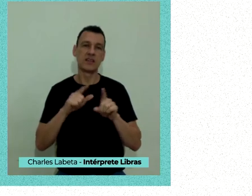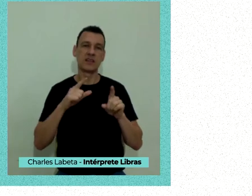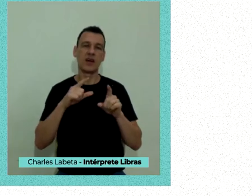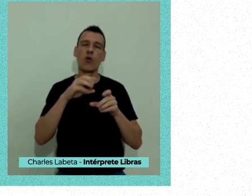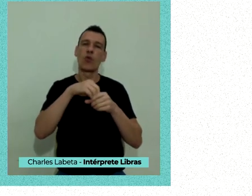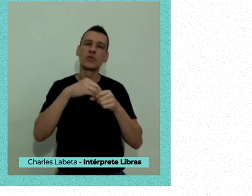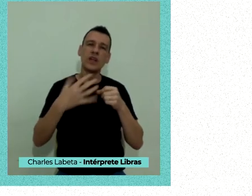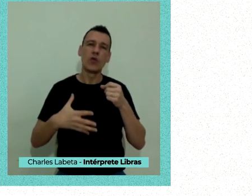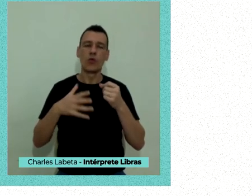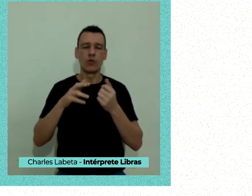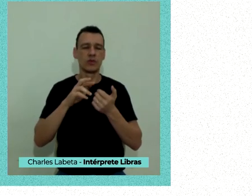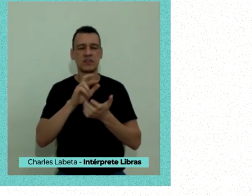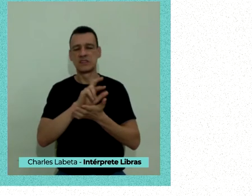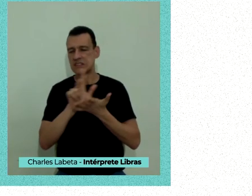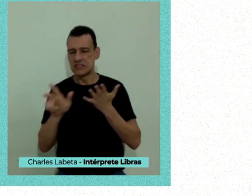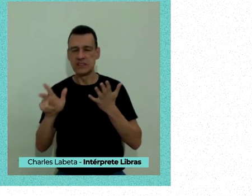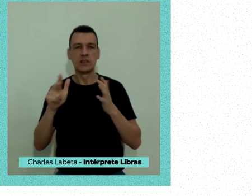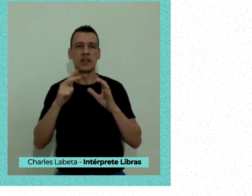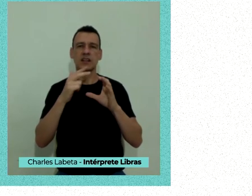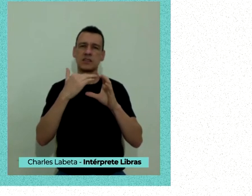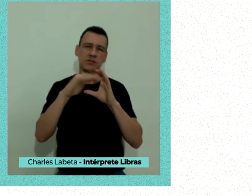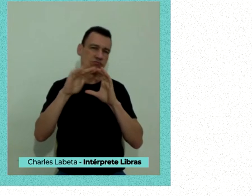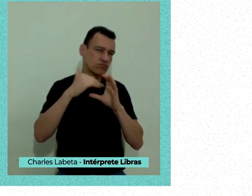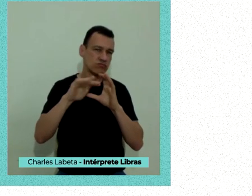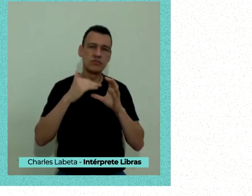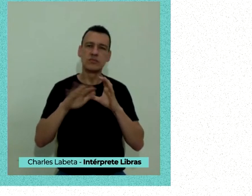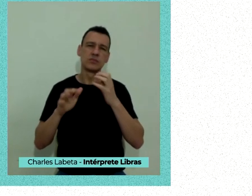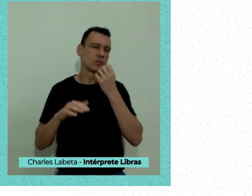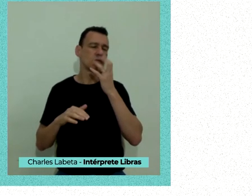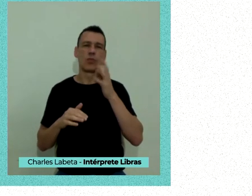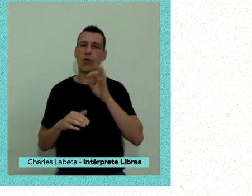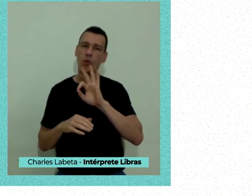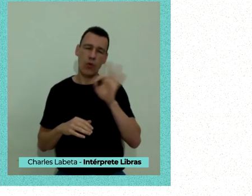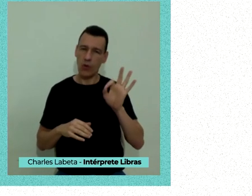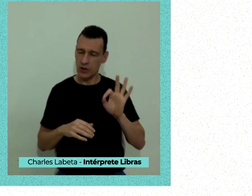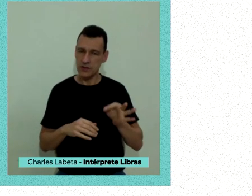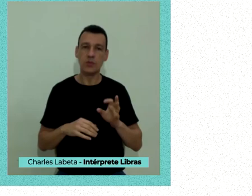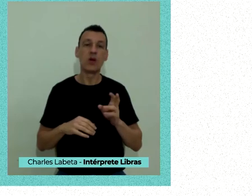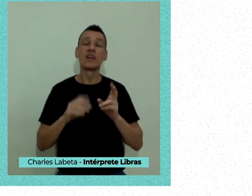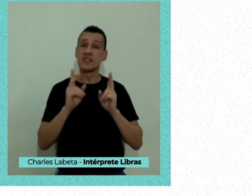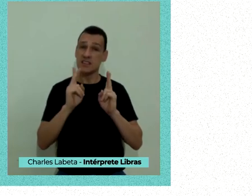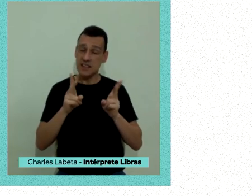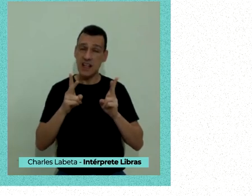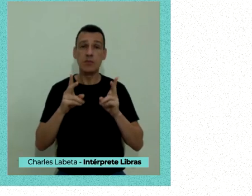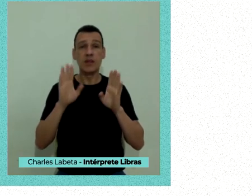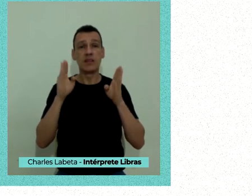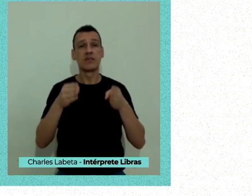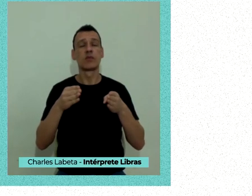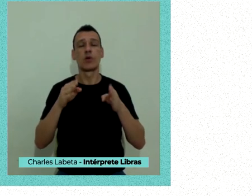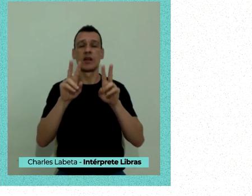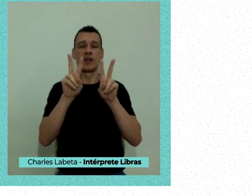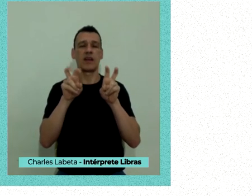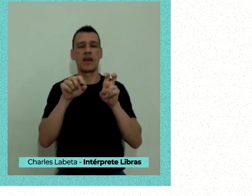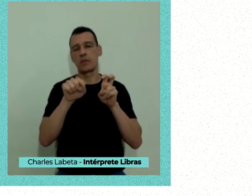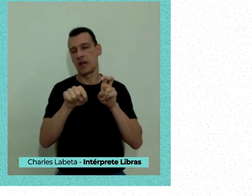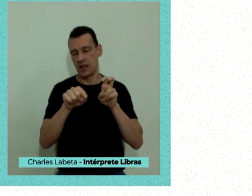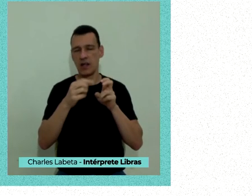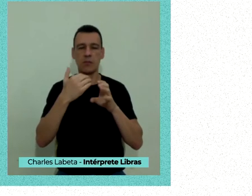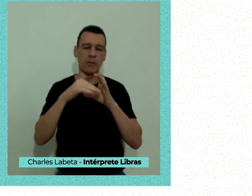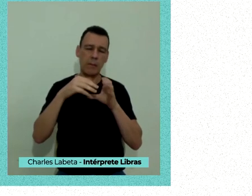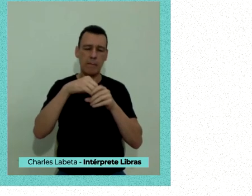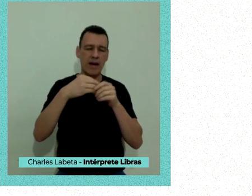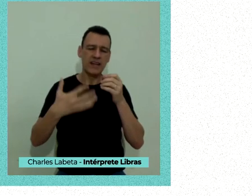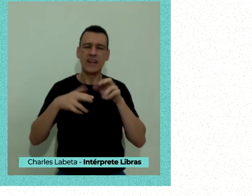uma curadoria super interessante, sempre relacionada aos temas que a gente discute. E a